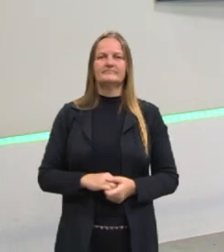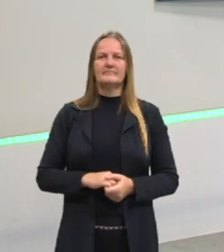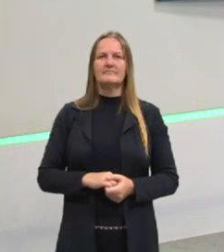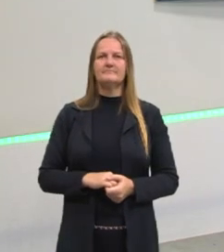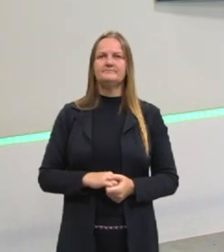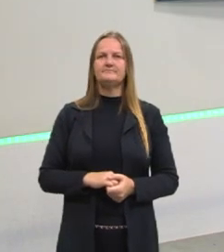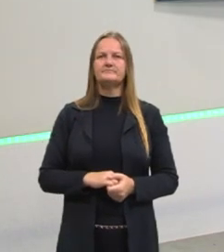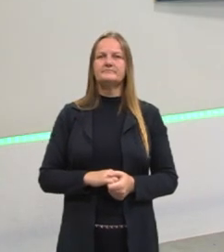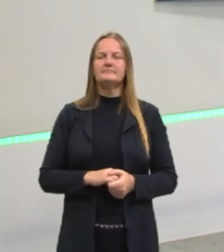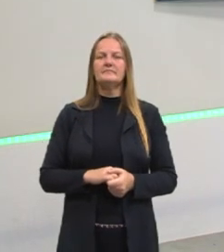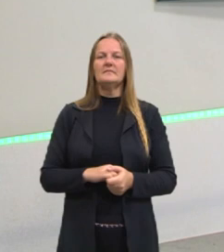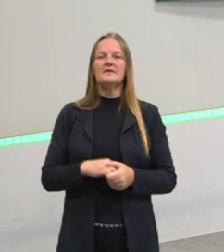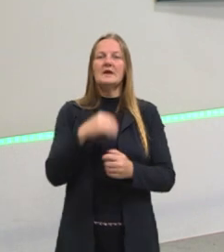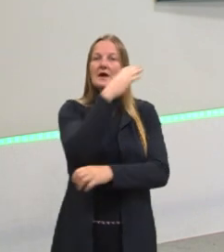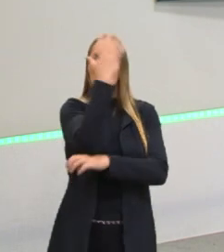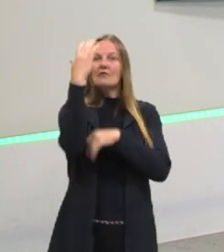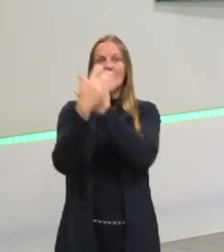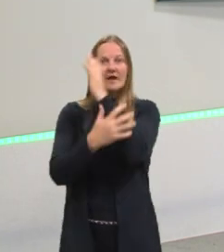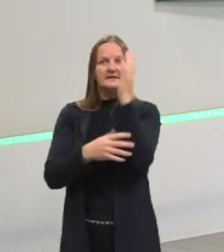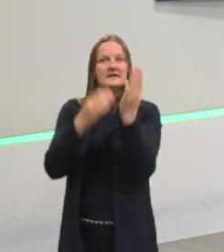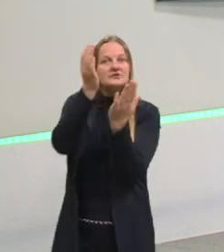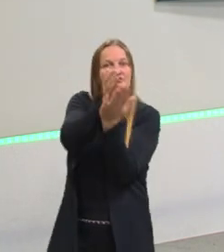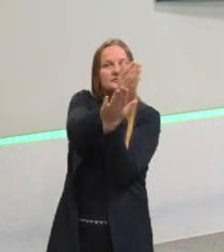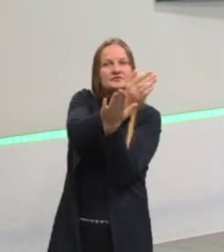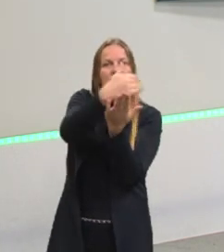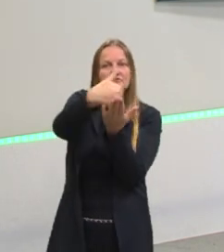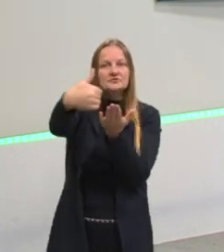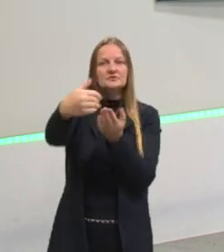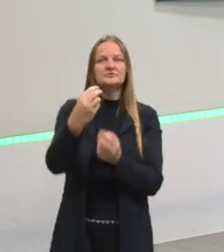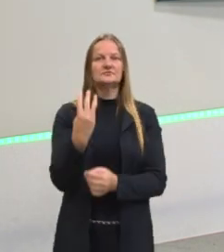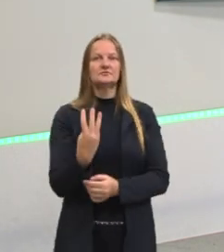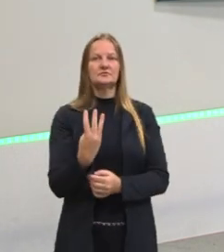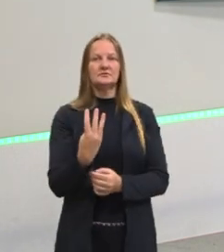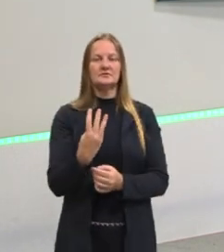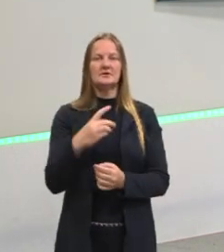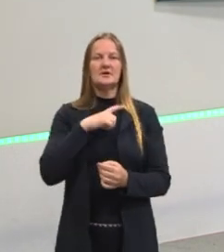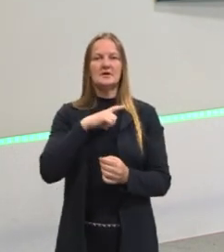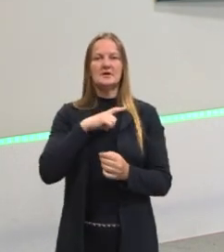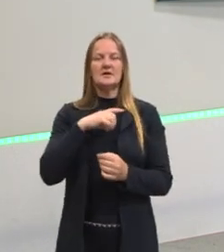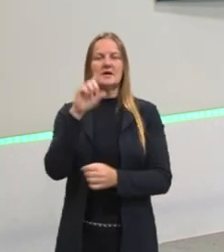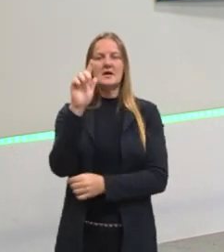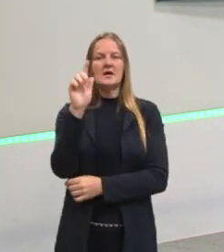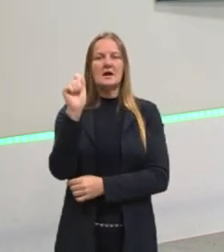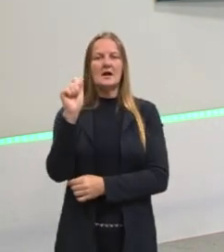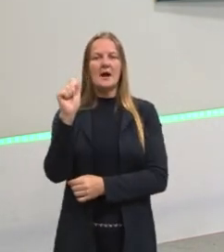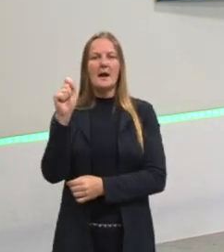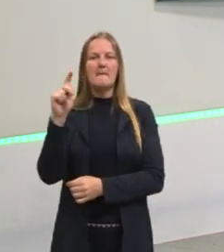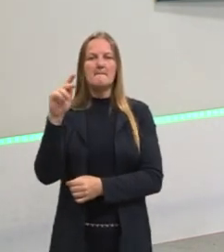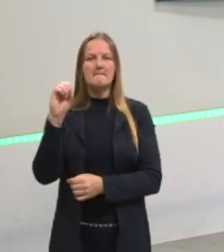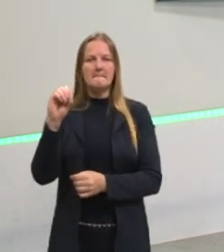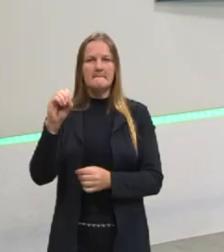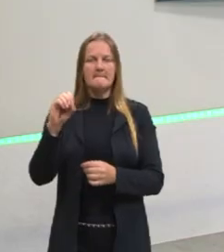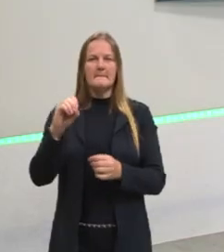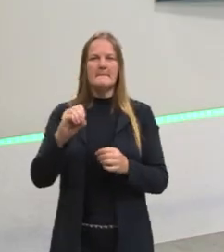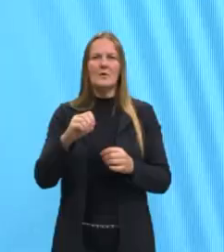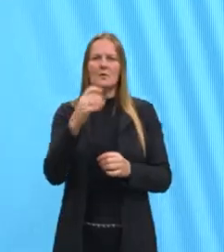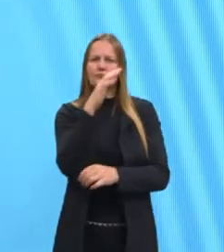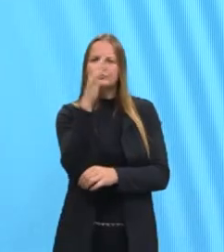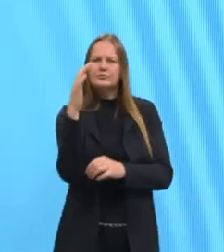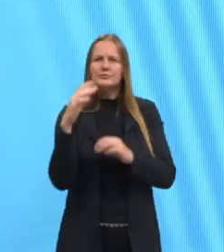a floresta é dividido em três a gurizada ela ainda dividir empresa então que tem a mata de Igapó que aquela